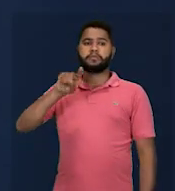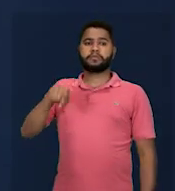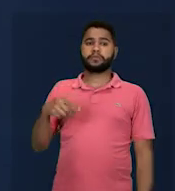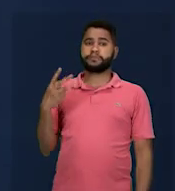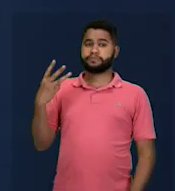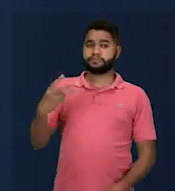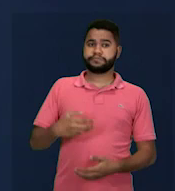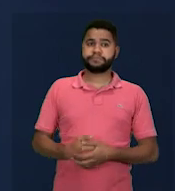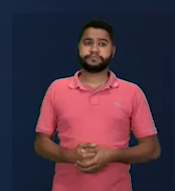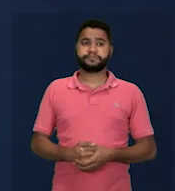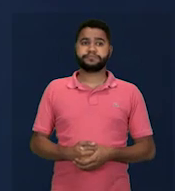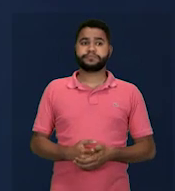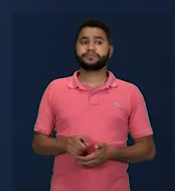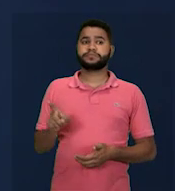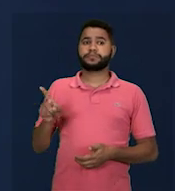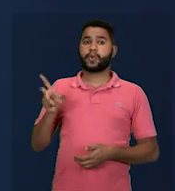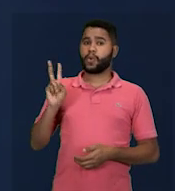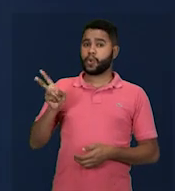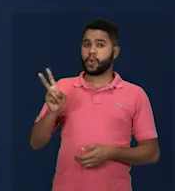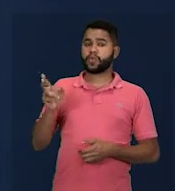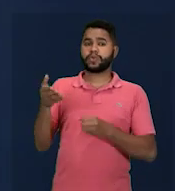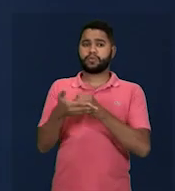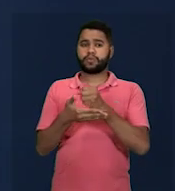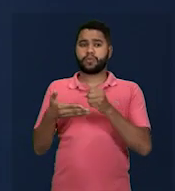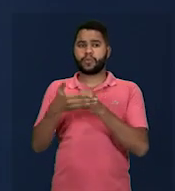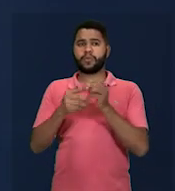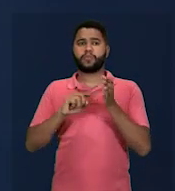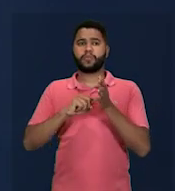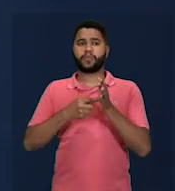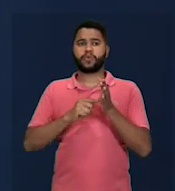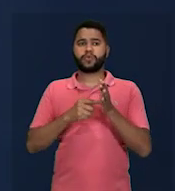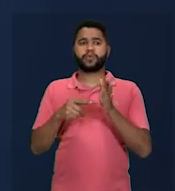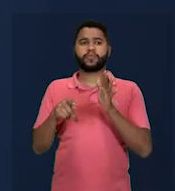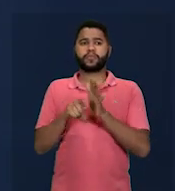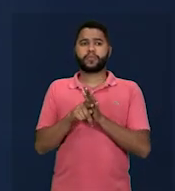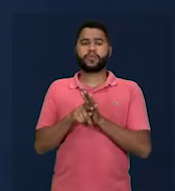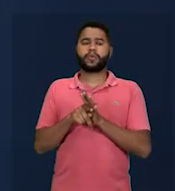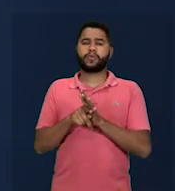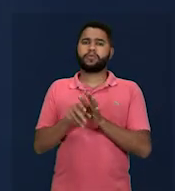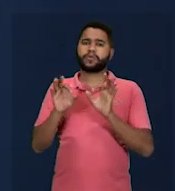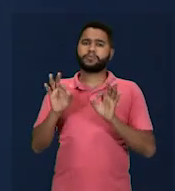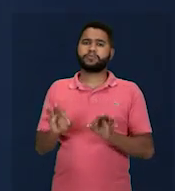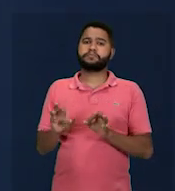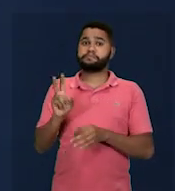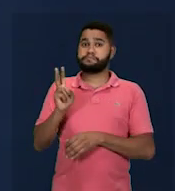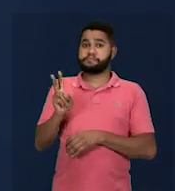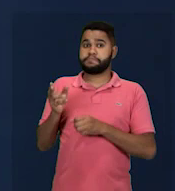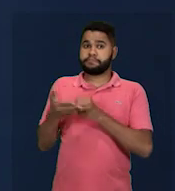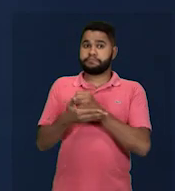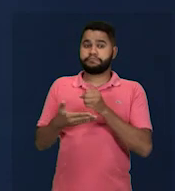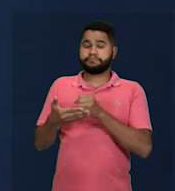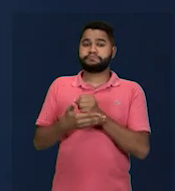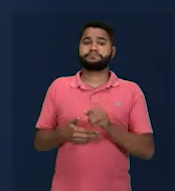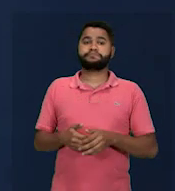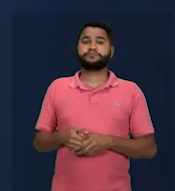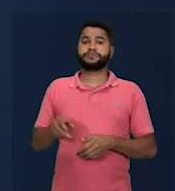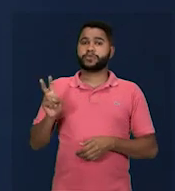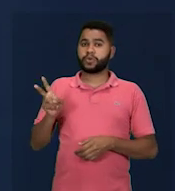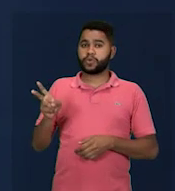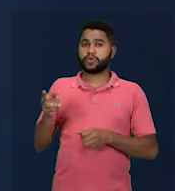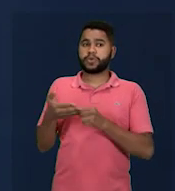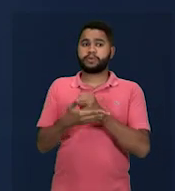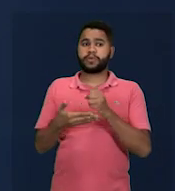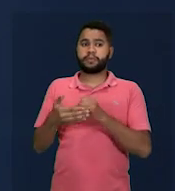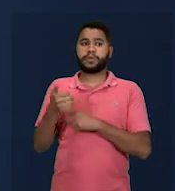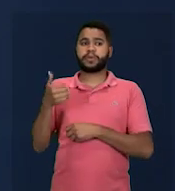9,3. E aqui conserva a base e multiplica os expoentes, né? Produto de potências de mesma base. Conserva a base,